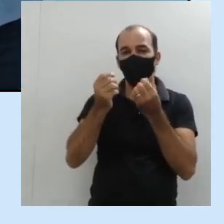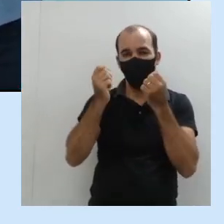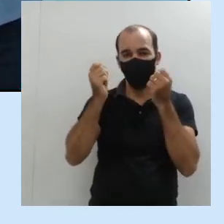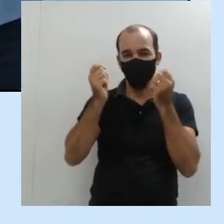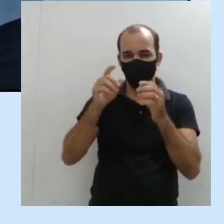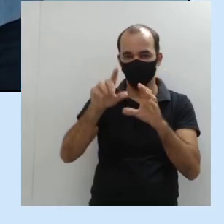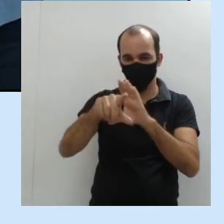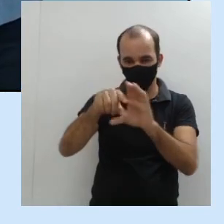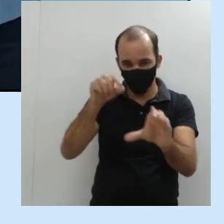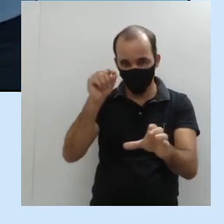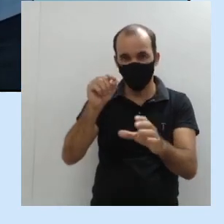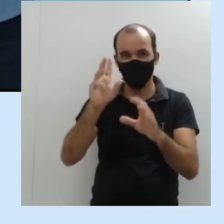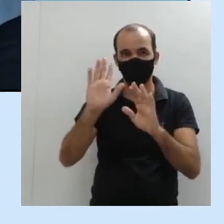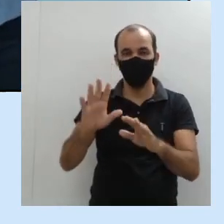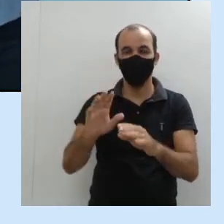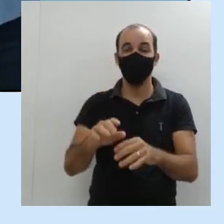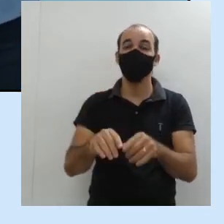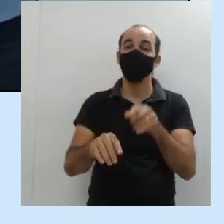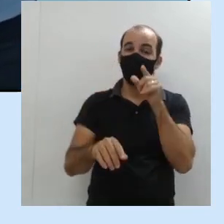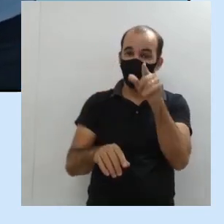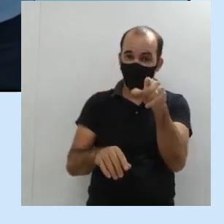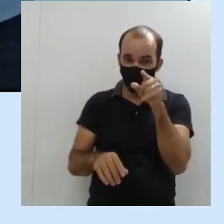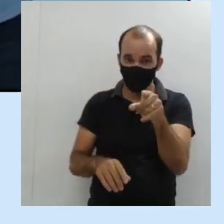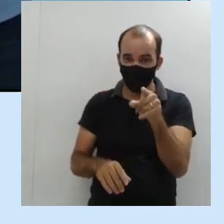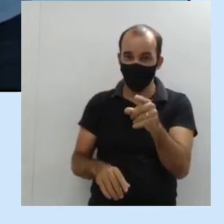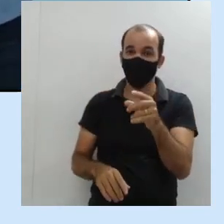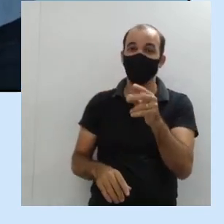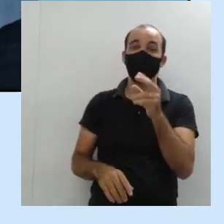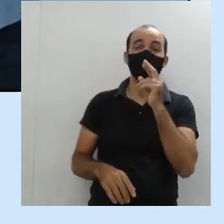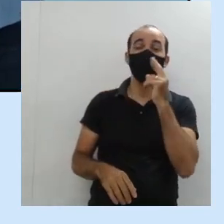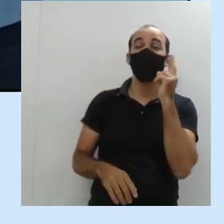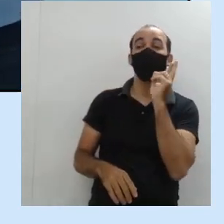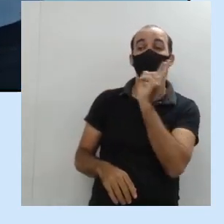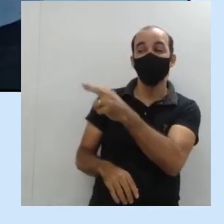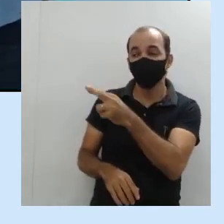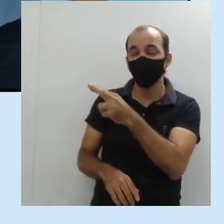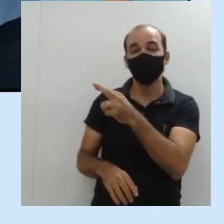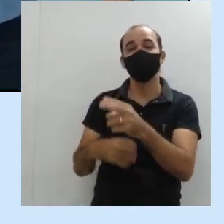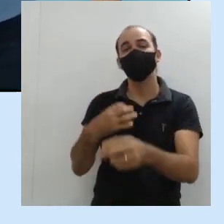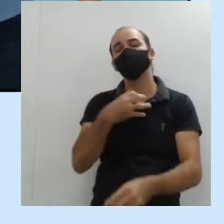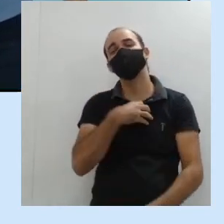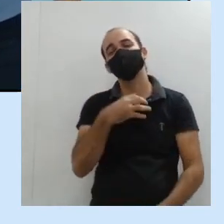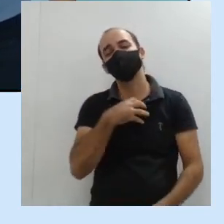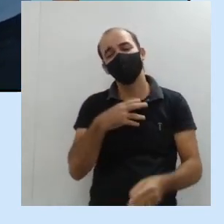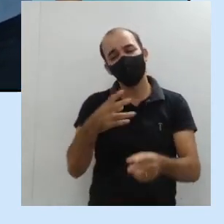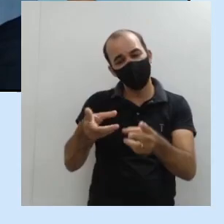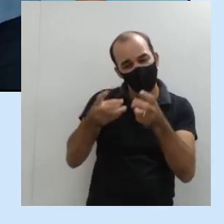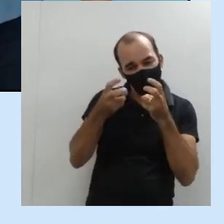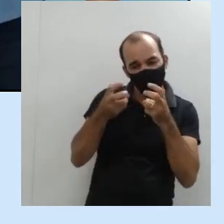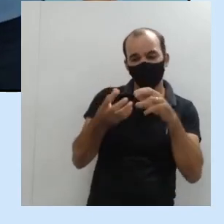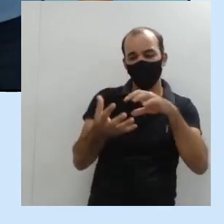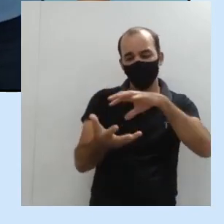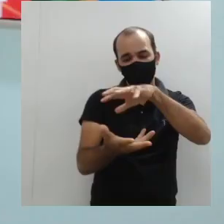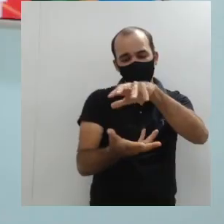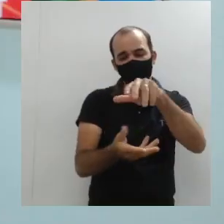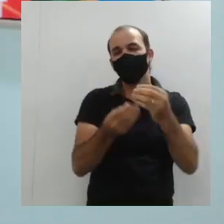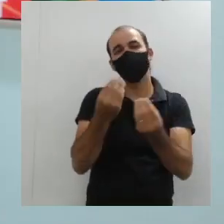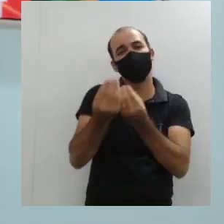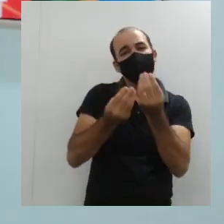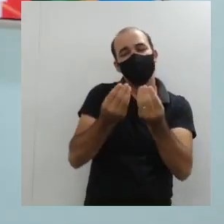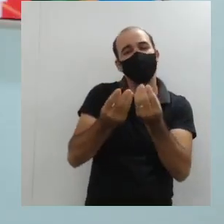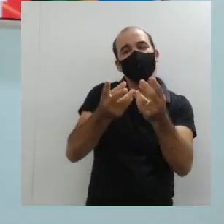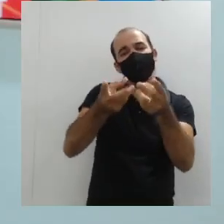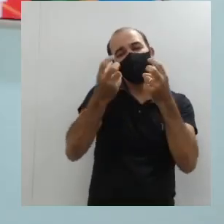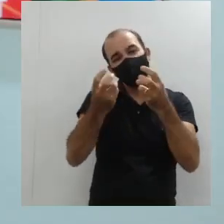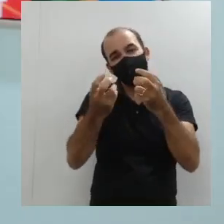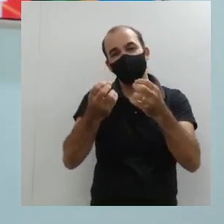falar sobre a sua cosmovisão. O que é que você pensa sobre o mundo? Como é que você entende o mundo que está ao seu redor,